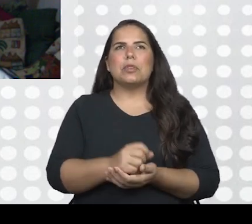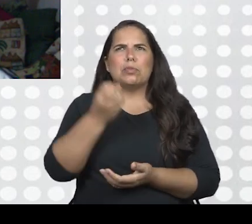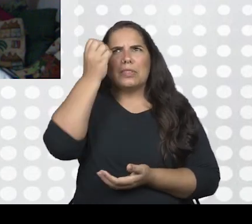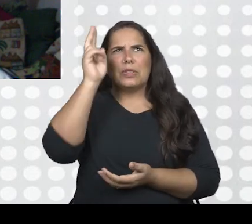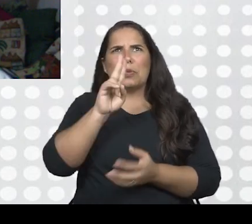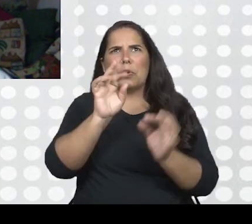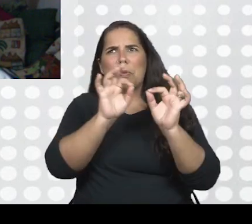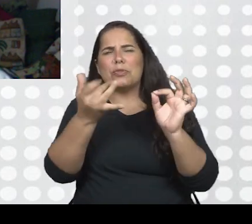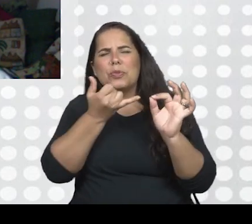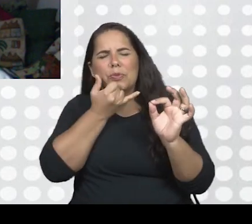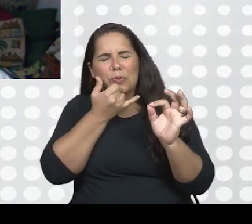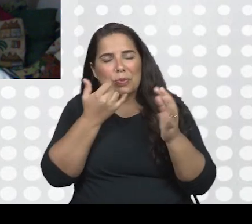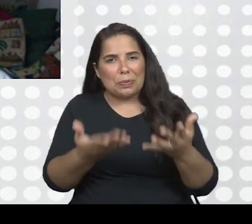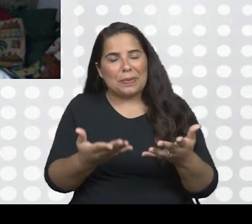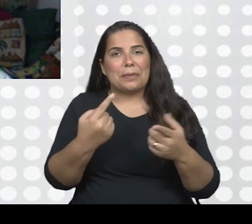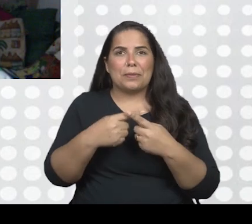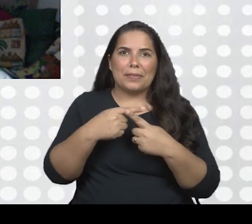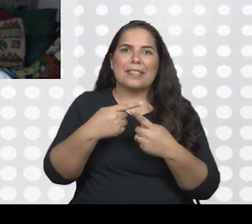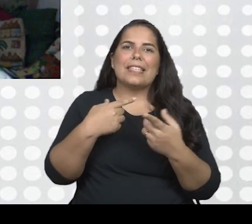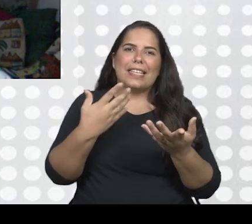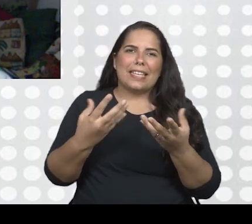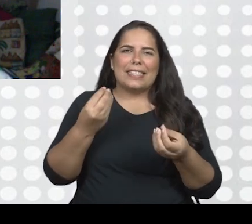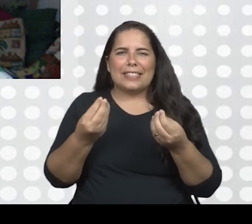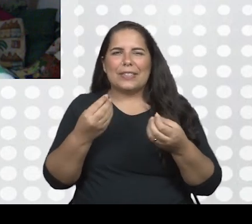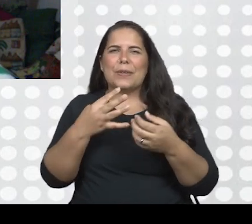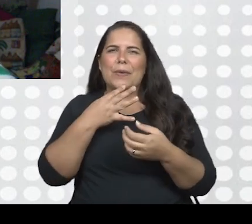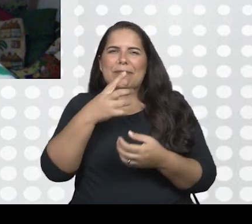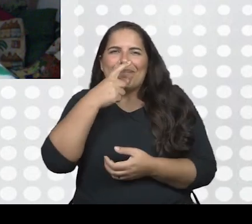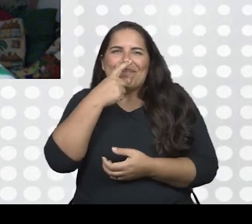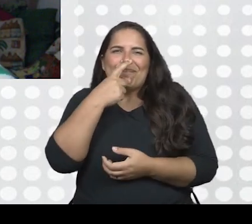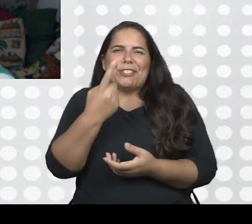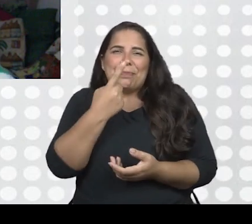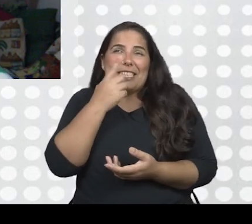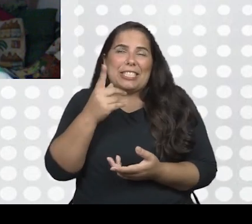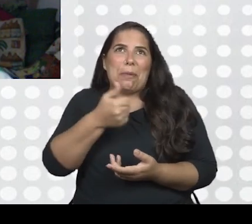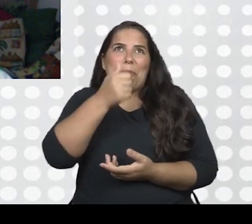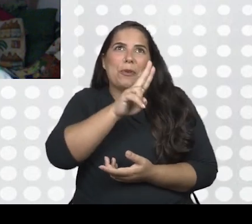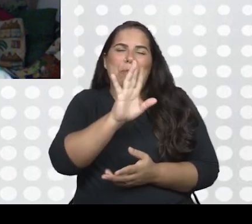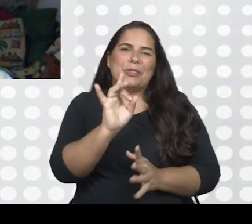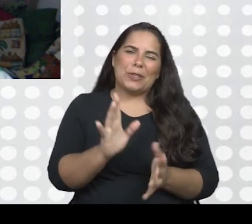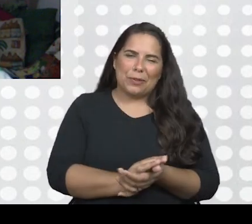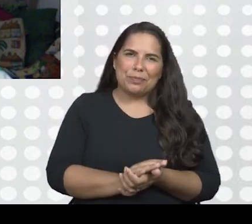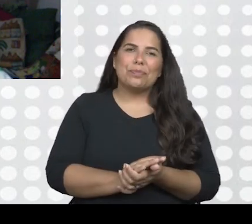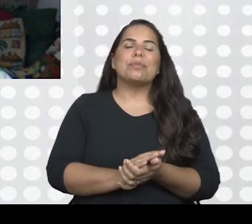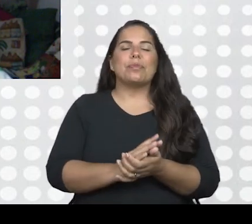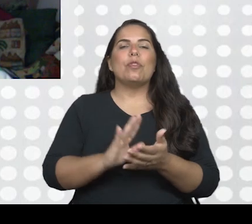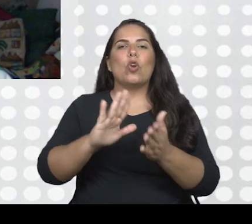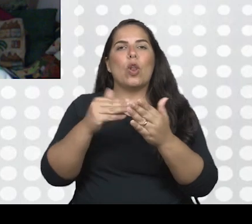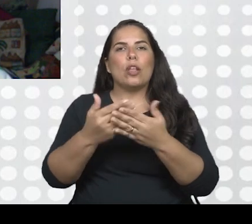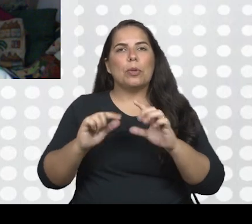vem à cabeça, peço desculpas, porque quando a gente conhece mais pertinho, a gente chama pelo primeiro nome, no Colégio de